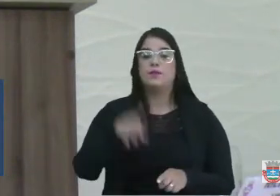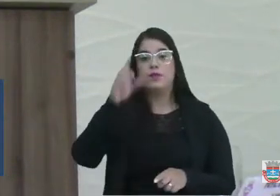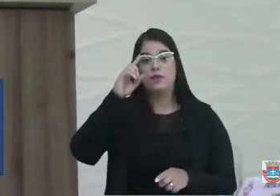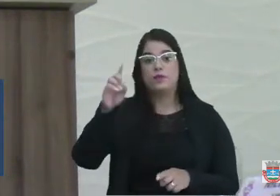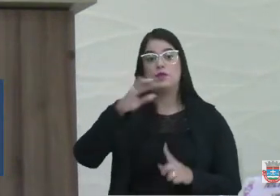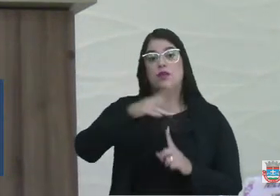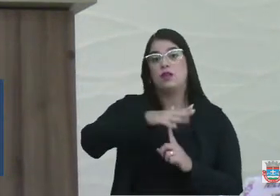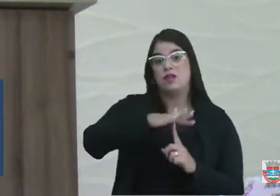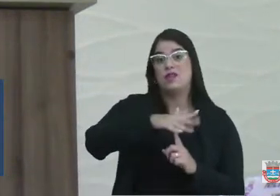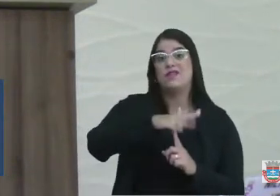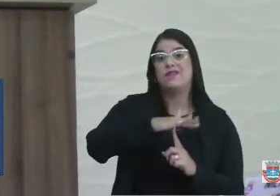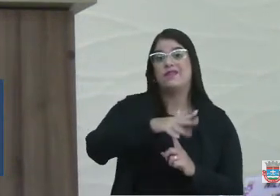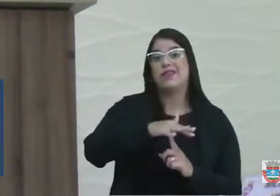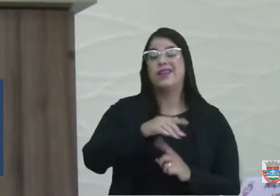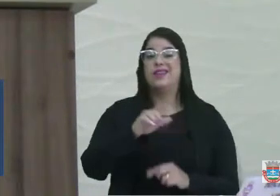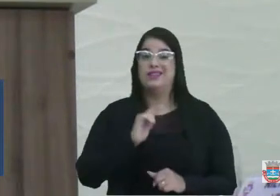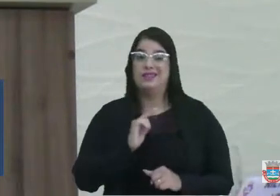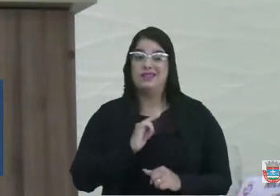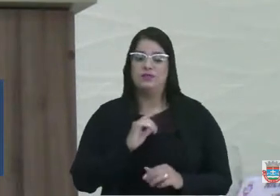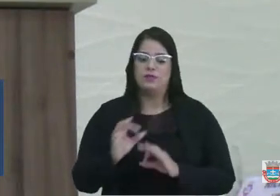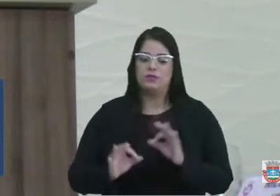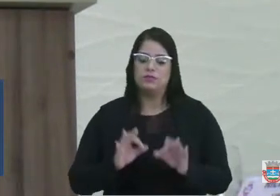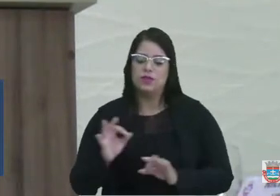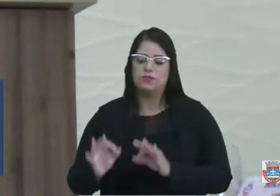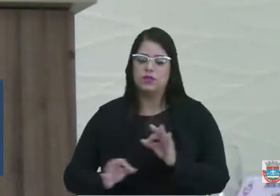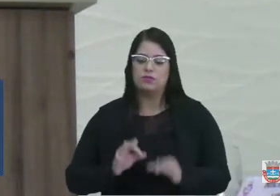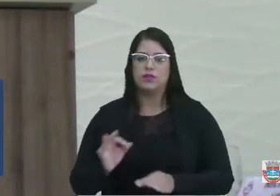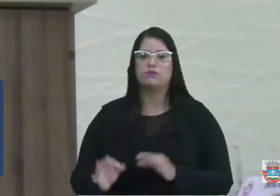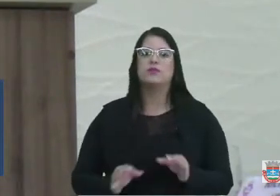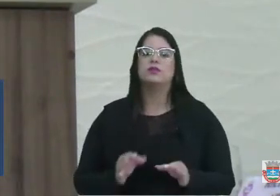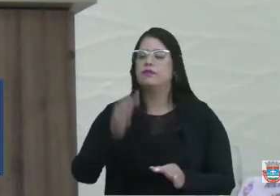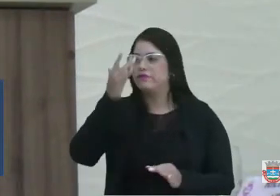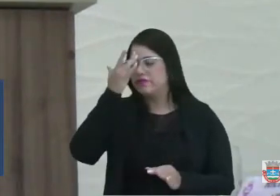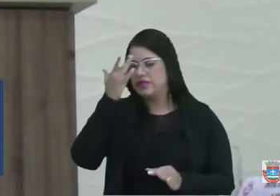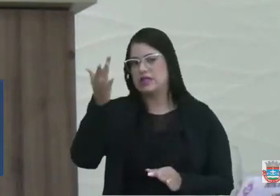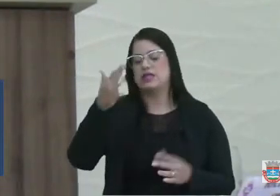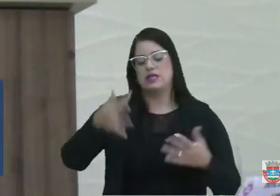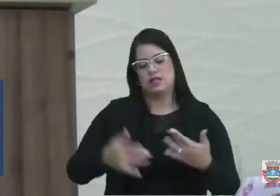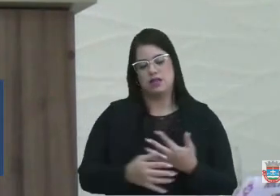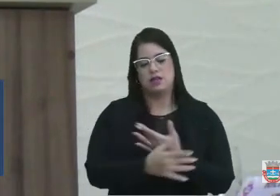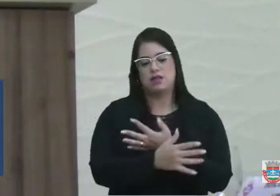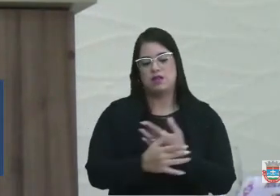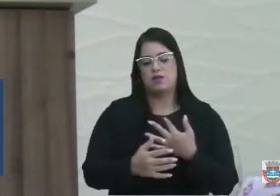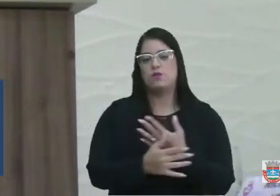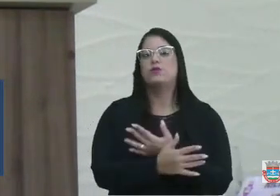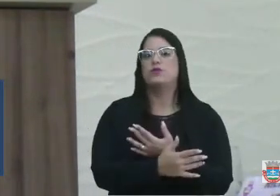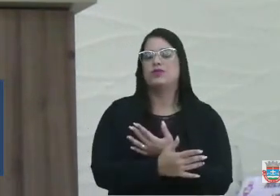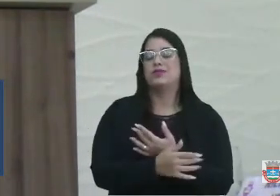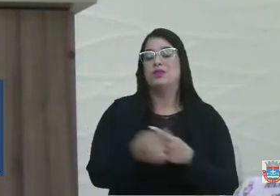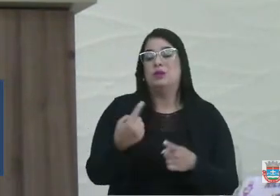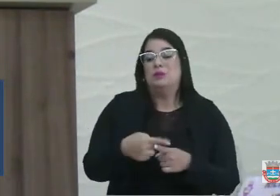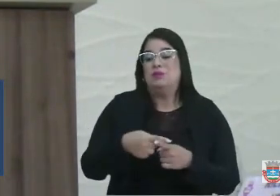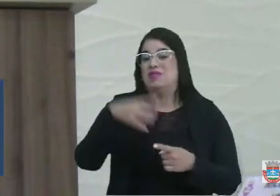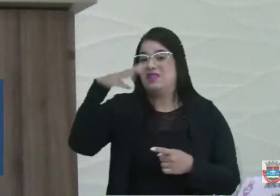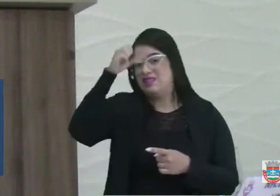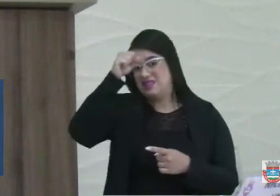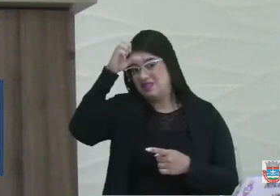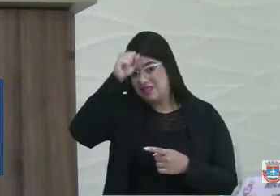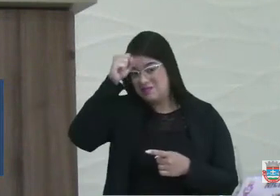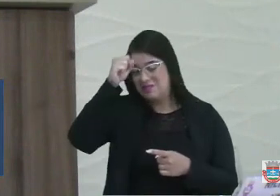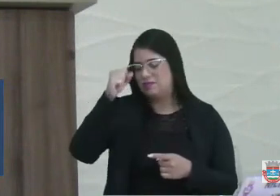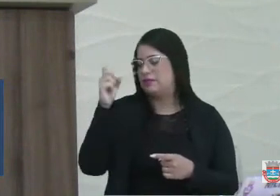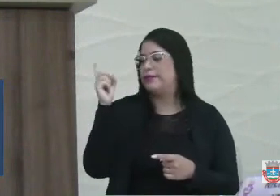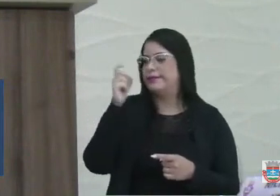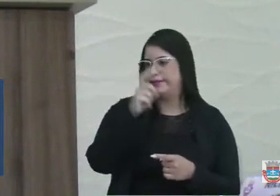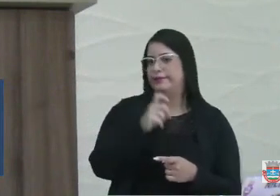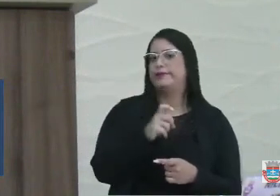João, sabe disso, a organização que foi feita para facilitar o trânsito aqui no sábado, que realmente é muito dificultoso.